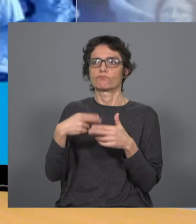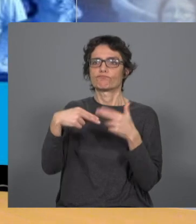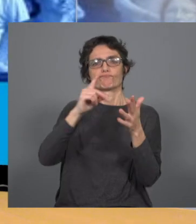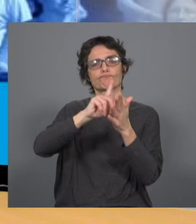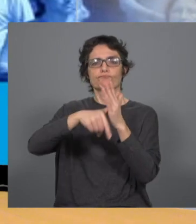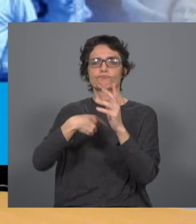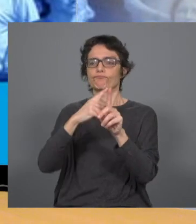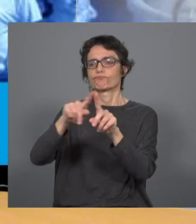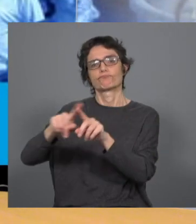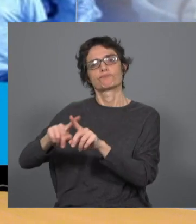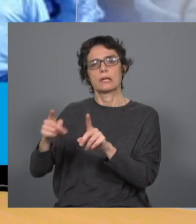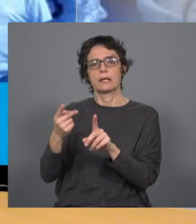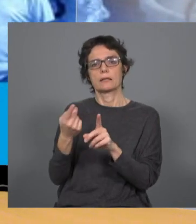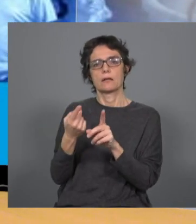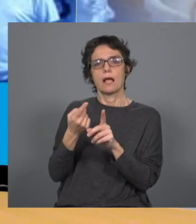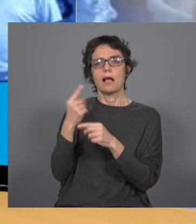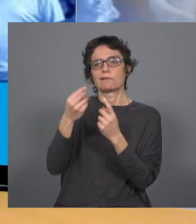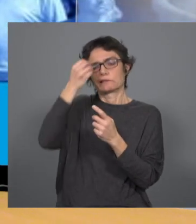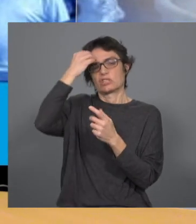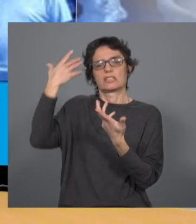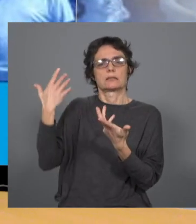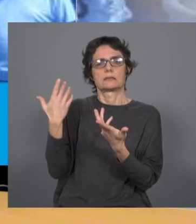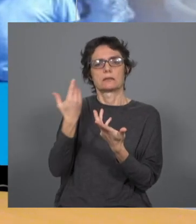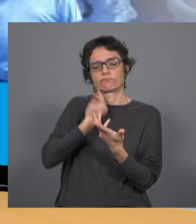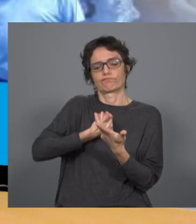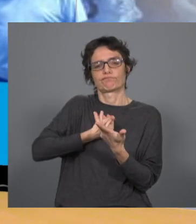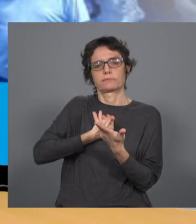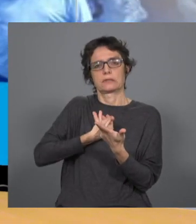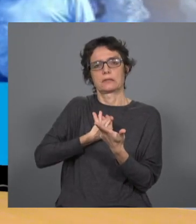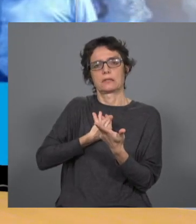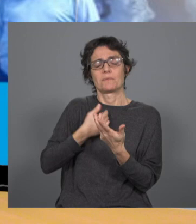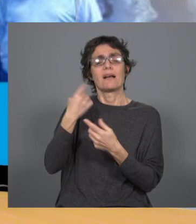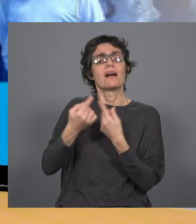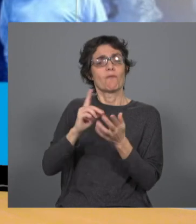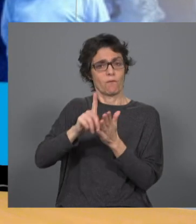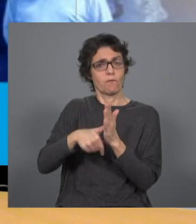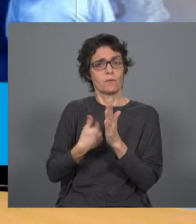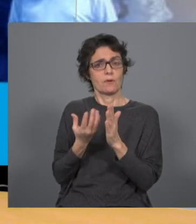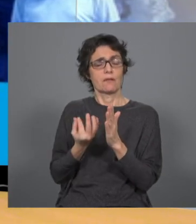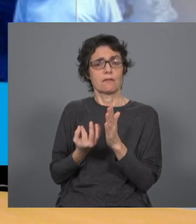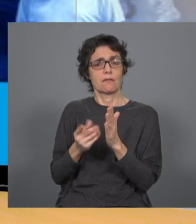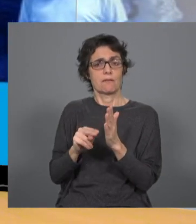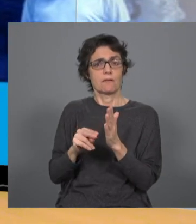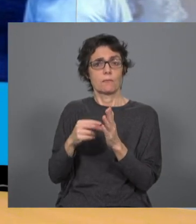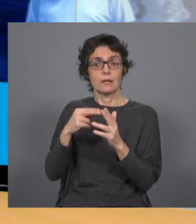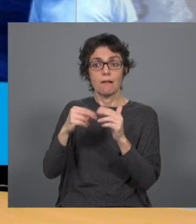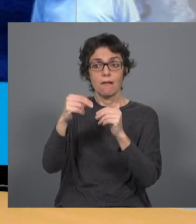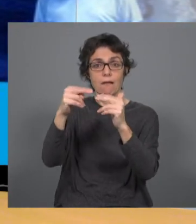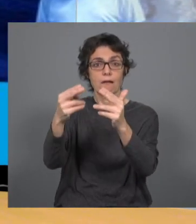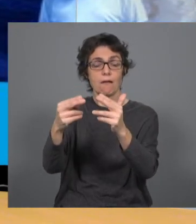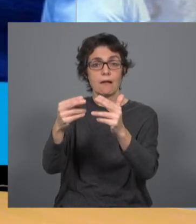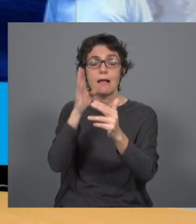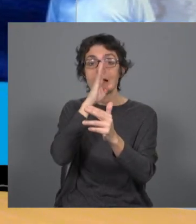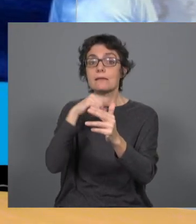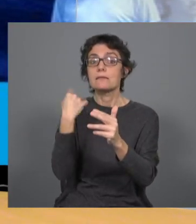que é legítimo, mas que também os projetos que se constroem para a nossa vida ganham outra legitimidade se estivermos sempre no horizonte